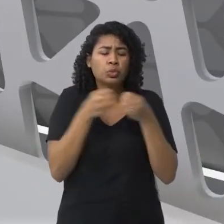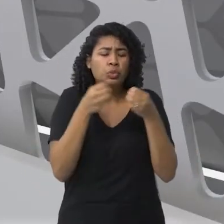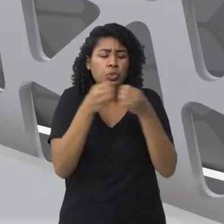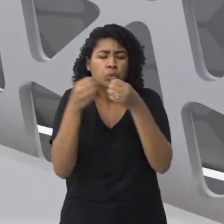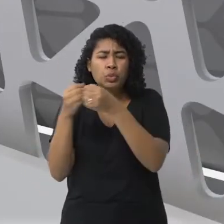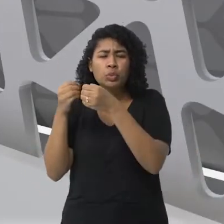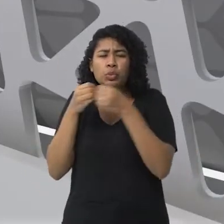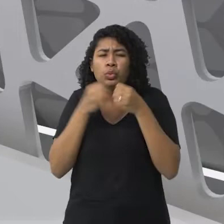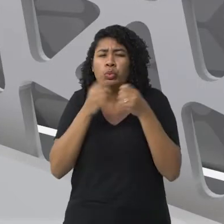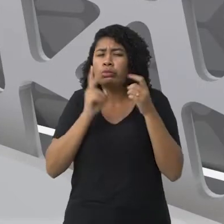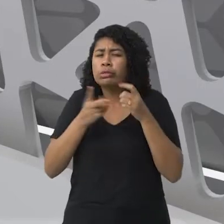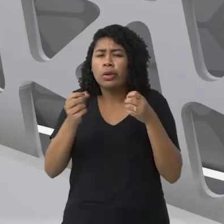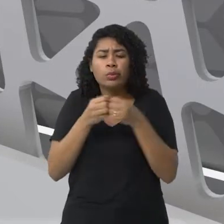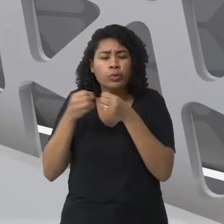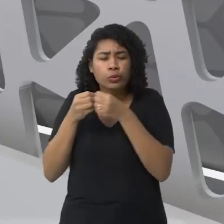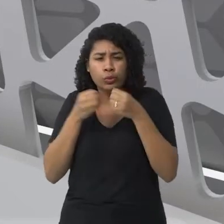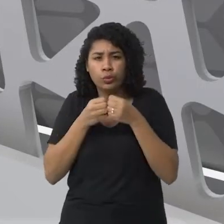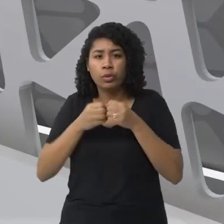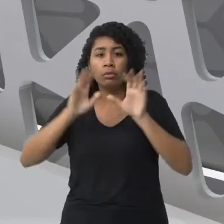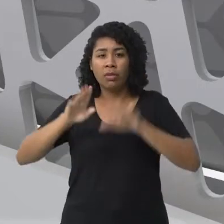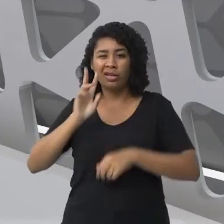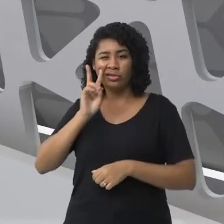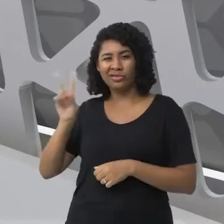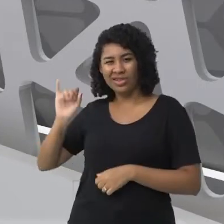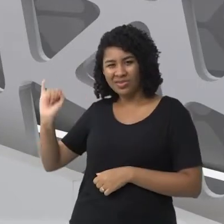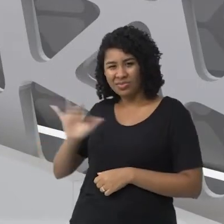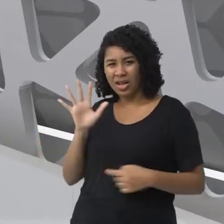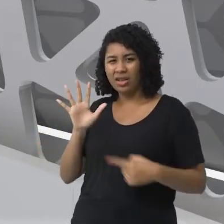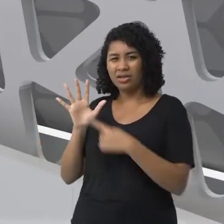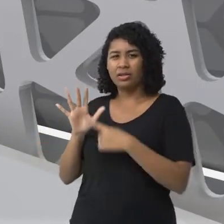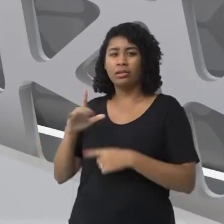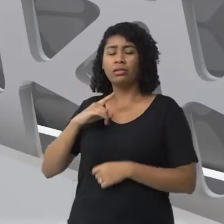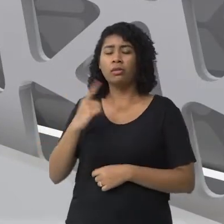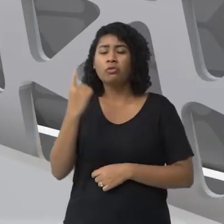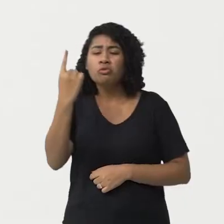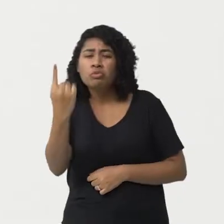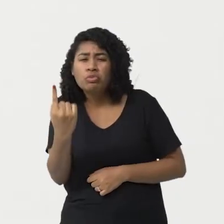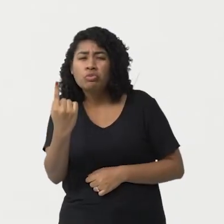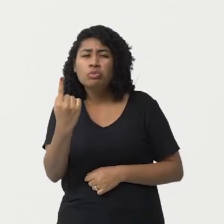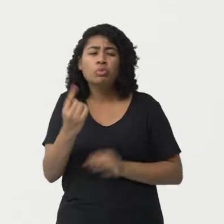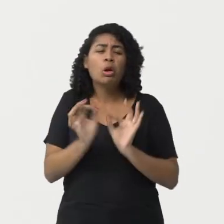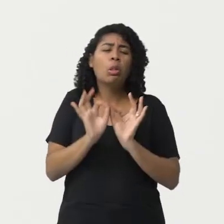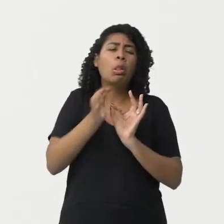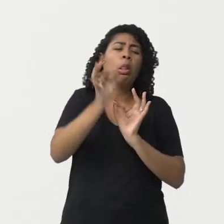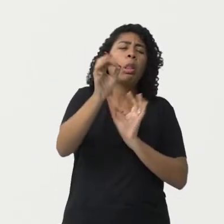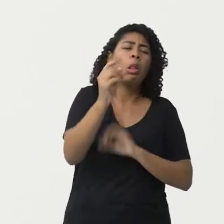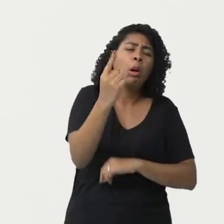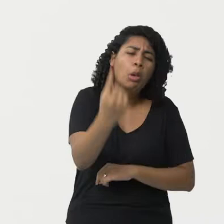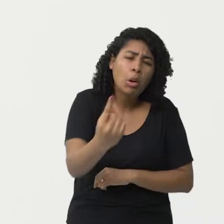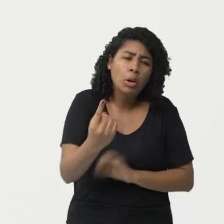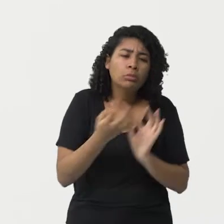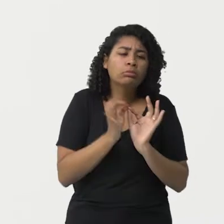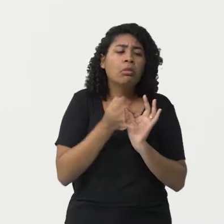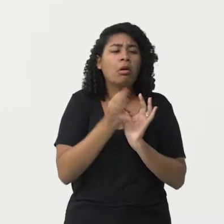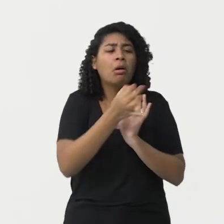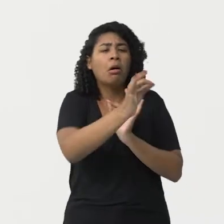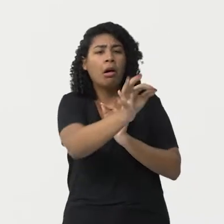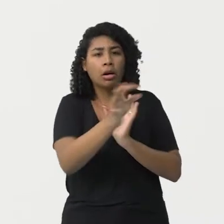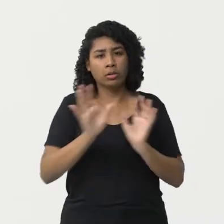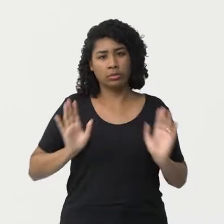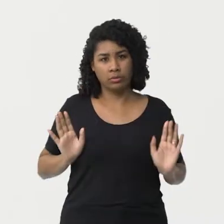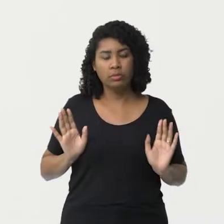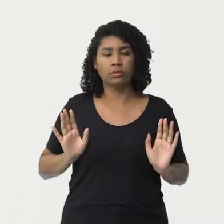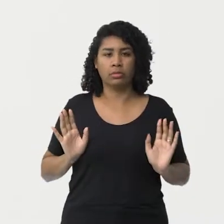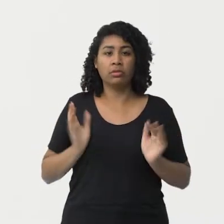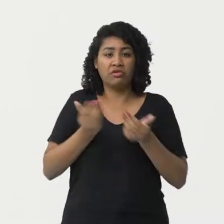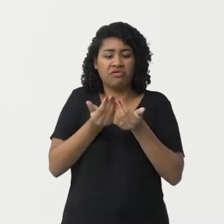árvores todas juntinhas. Nessa imagem a gente já vê uma árvore aqui, uma outra mais lá e a outra mais à frente. Isso faz